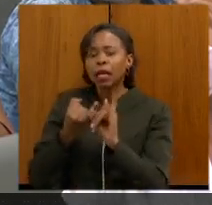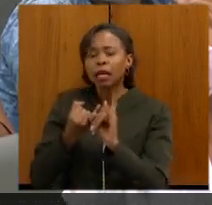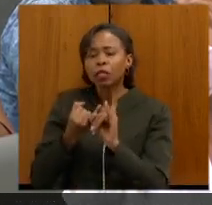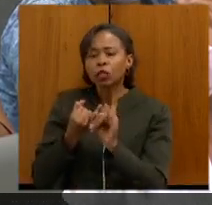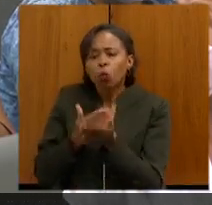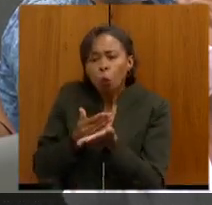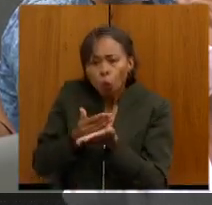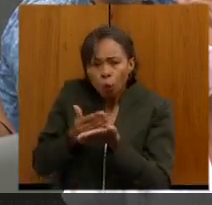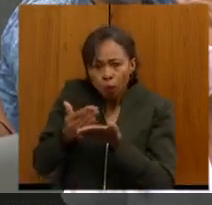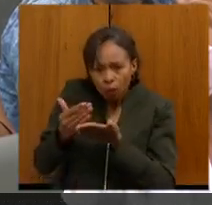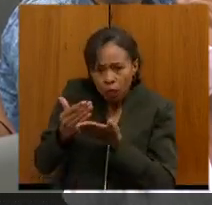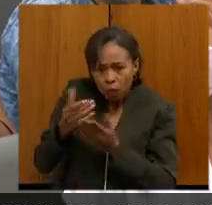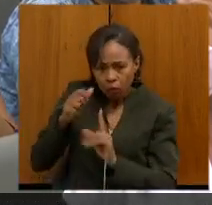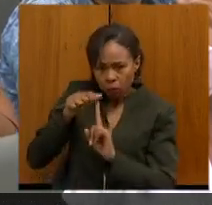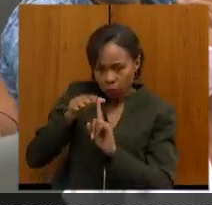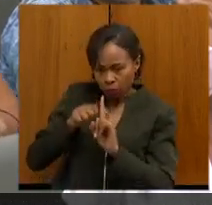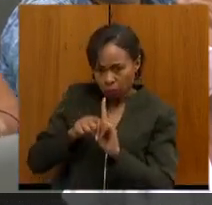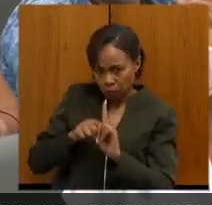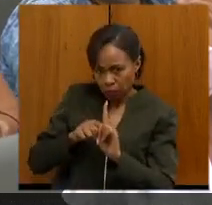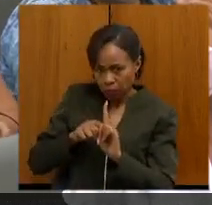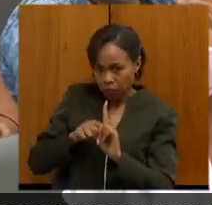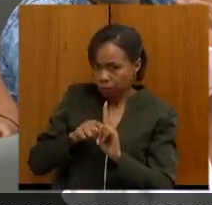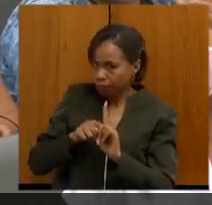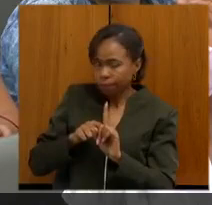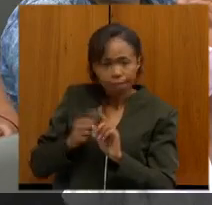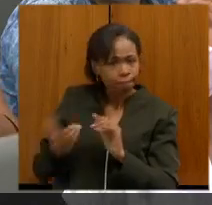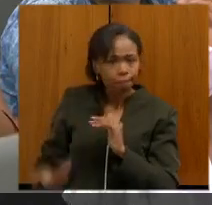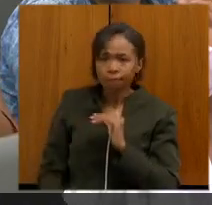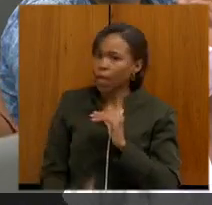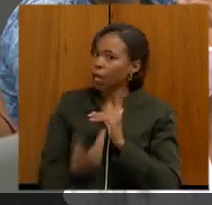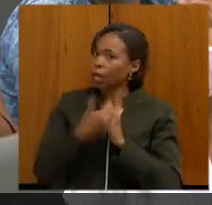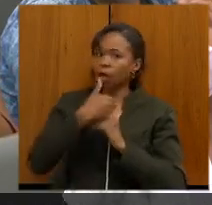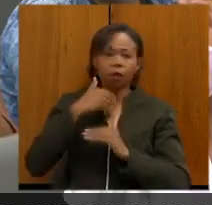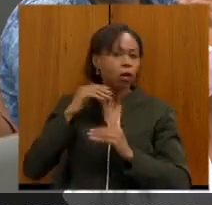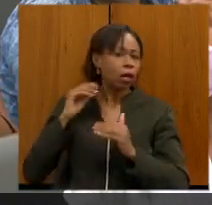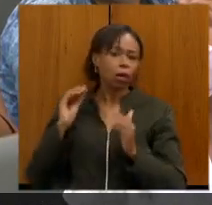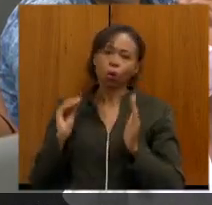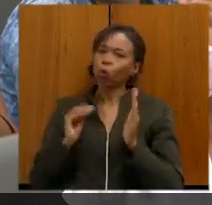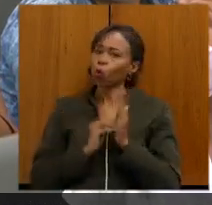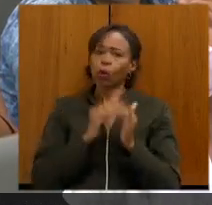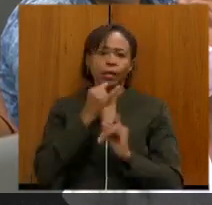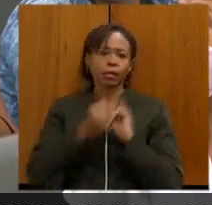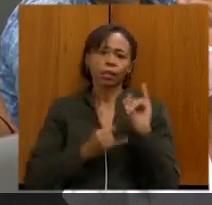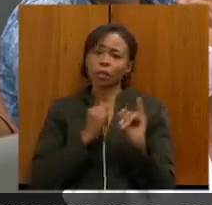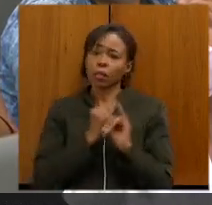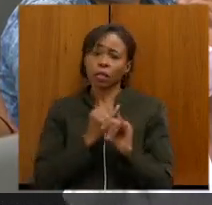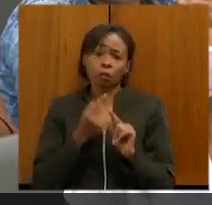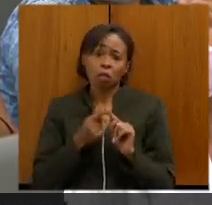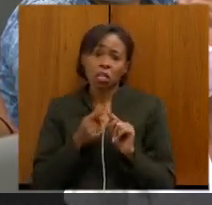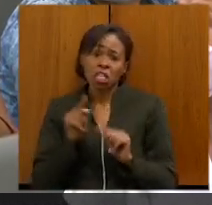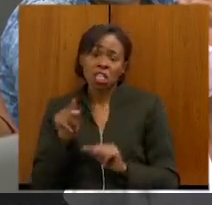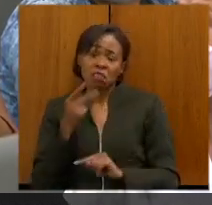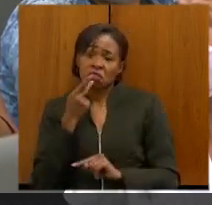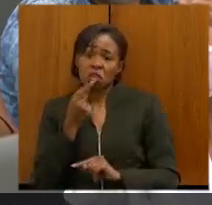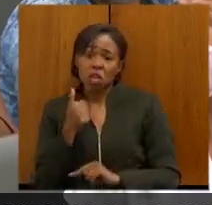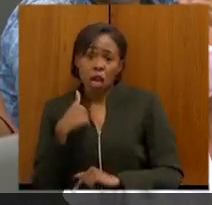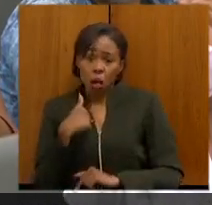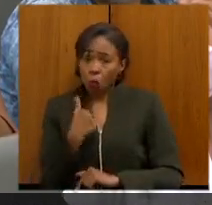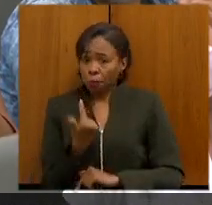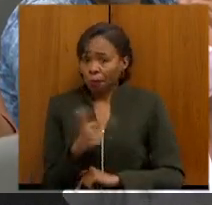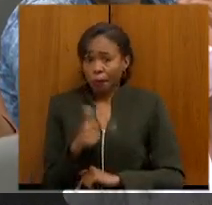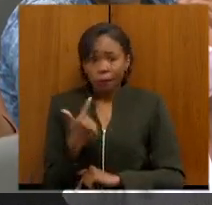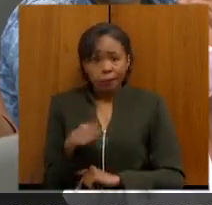início do memso e eles não foram colocar a internet para mim que ele falou que eu não tenho endereço